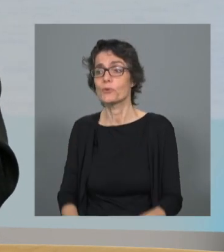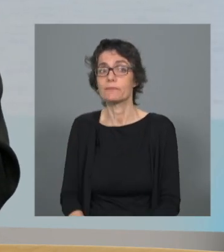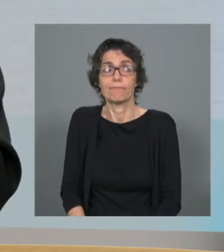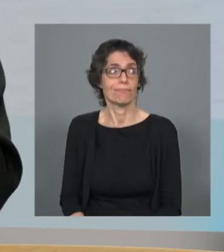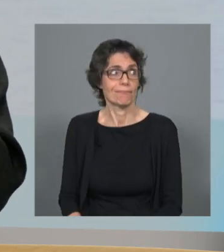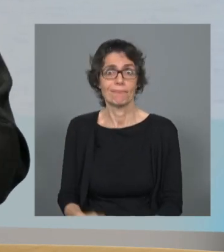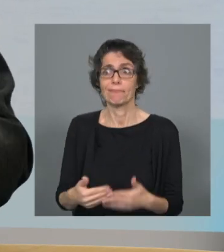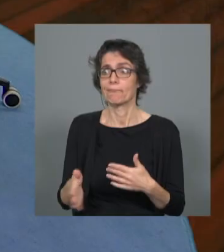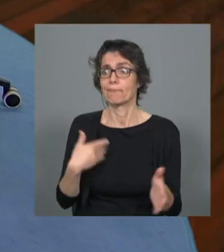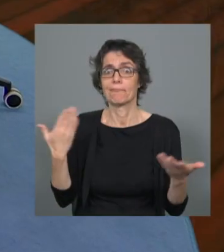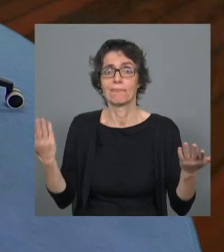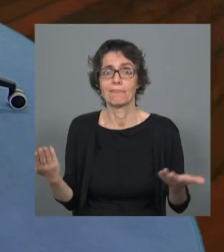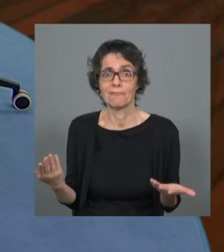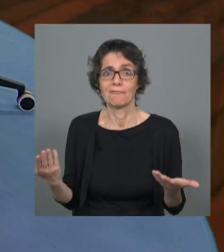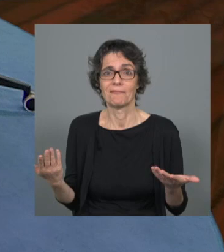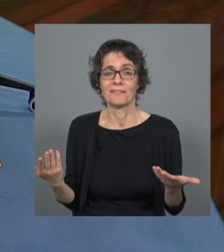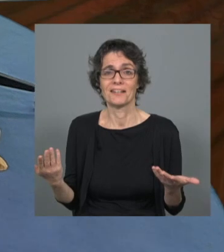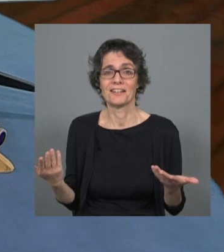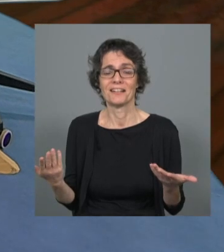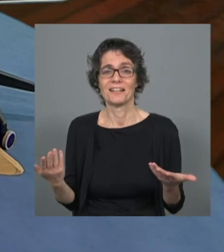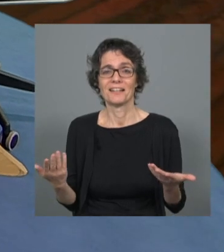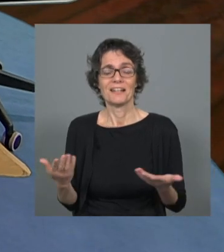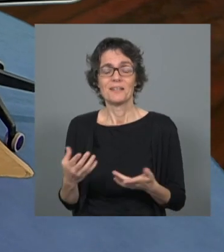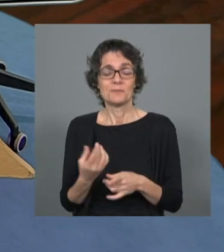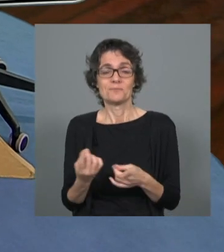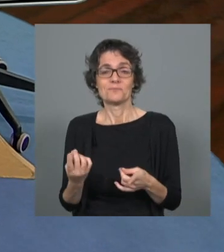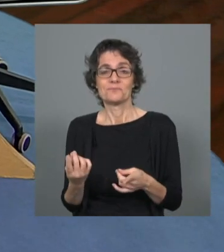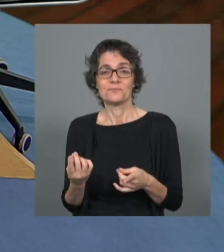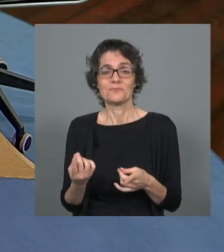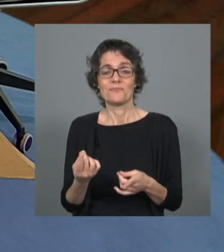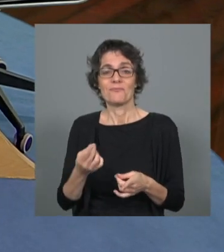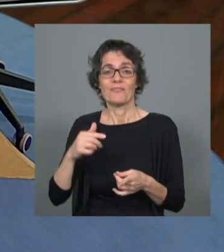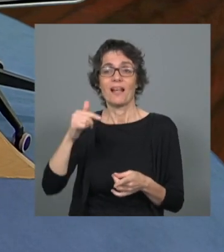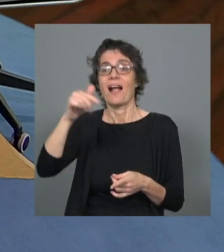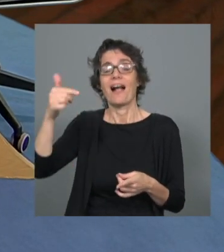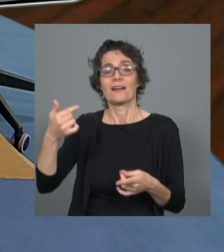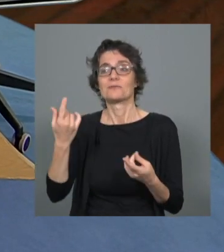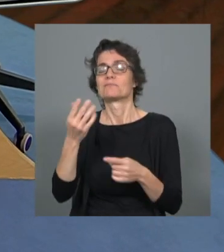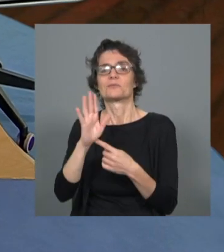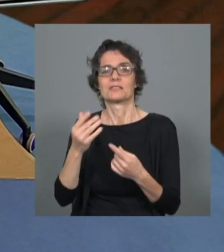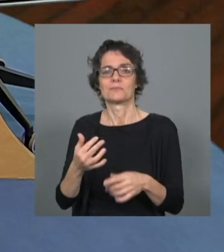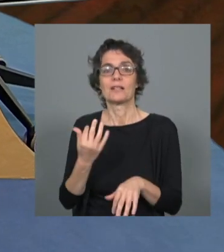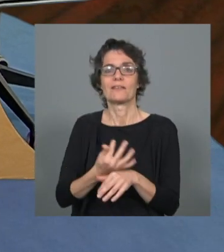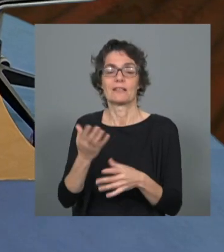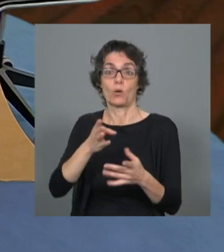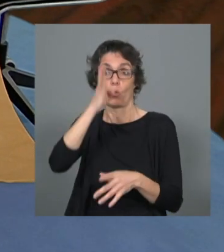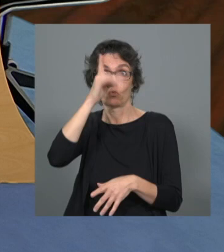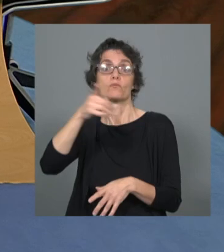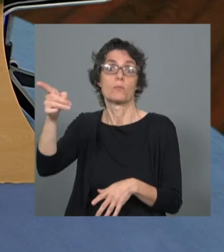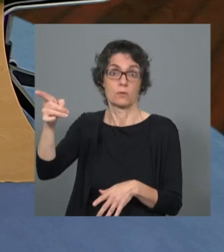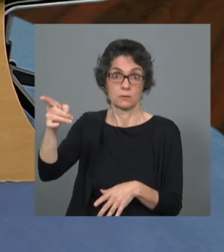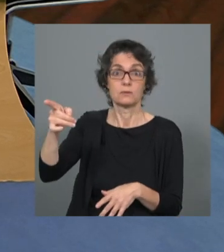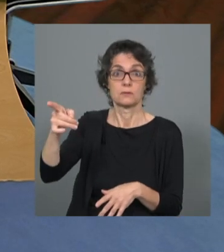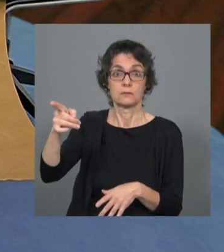vão desleixando cada vez mais, porque fala-se muito na festa do Sporting e nos efeitos ou